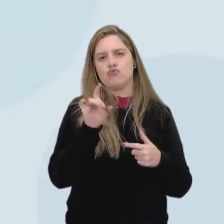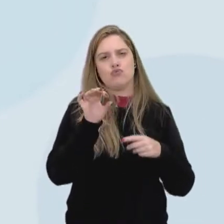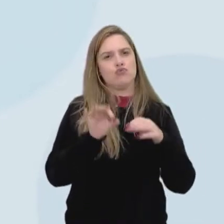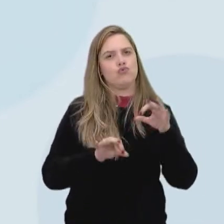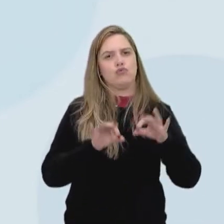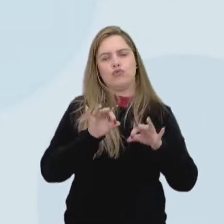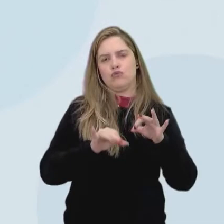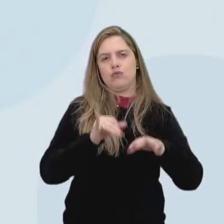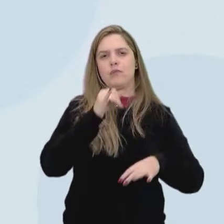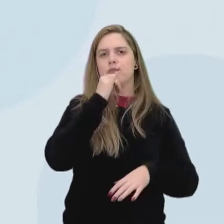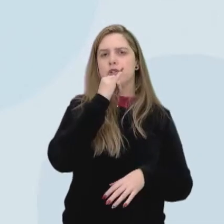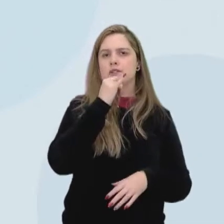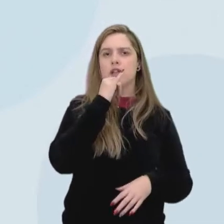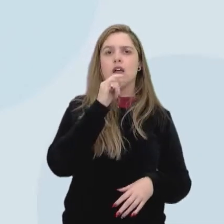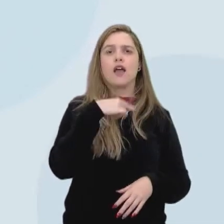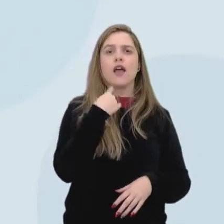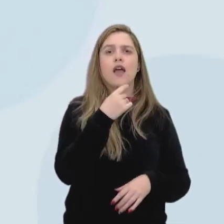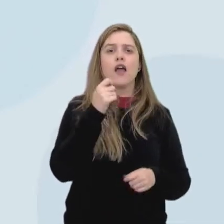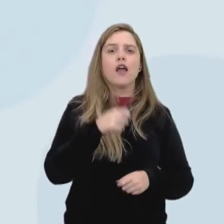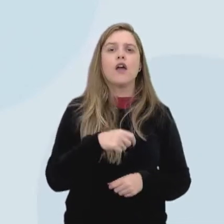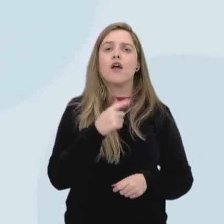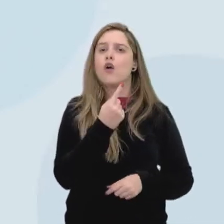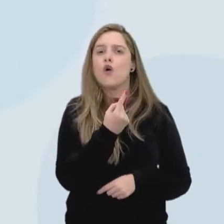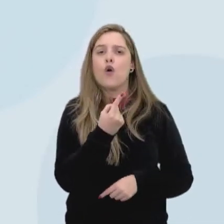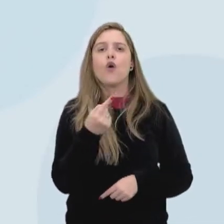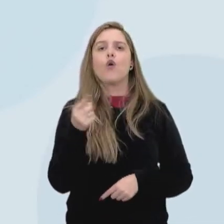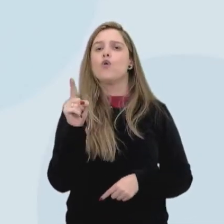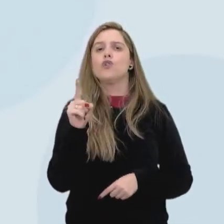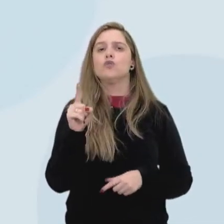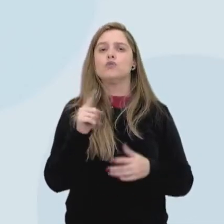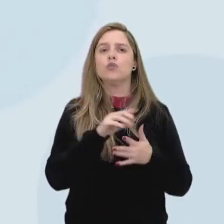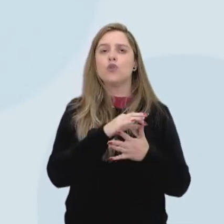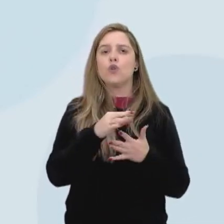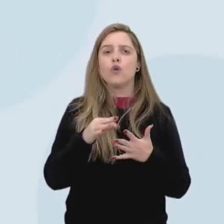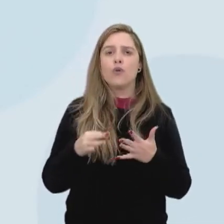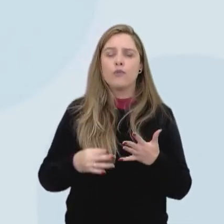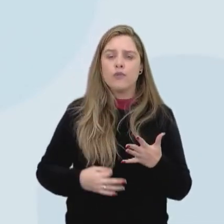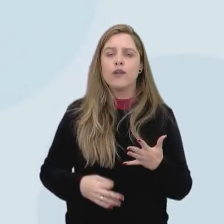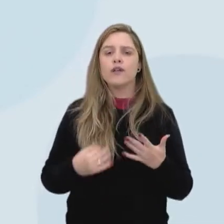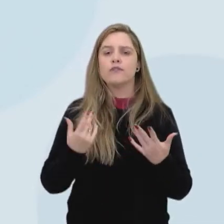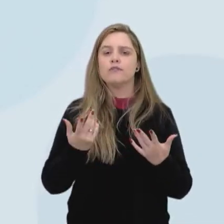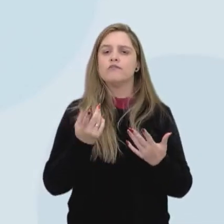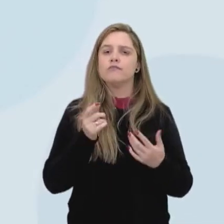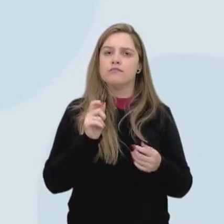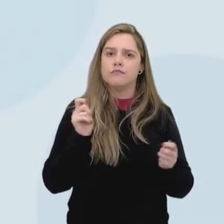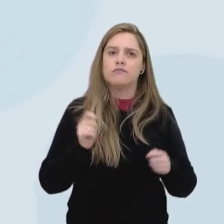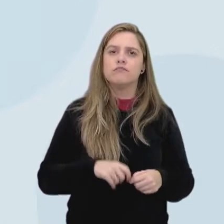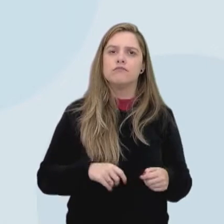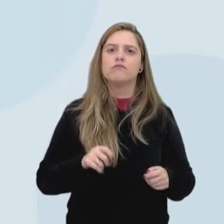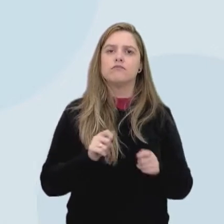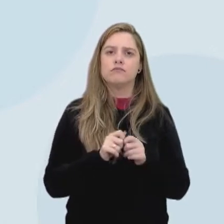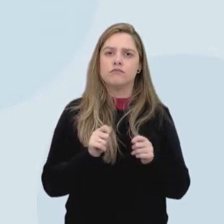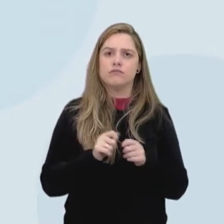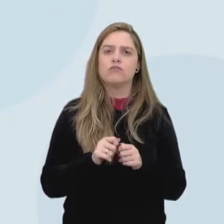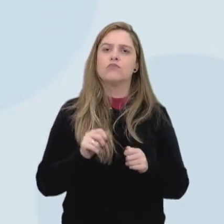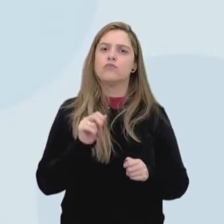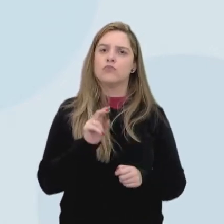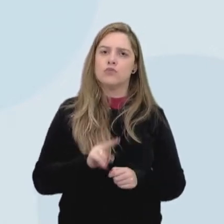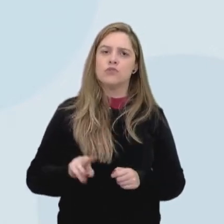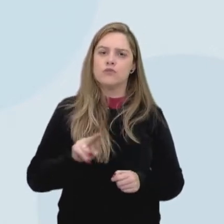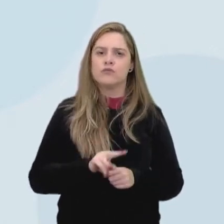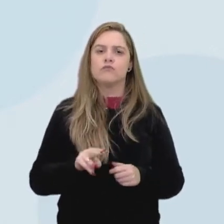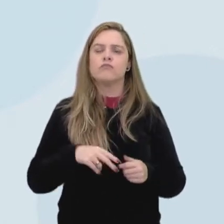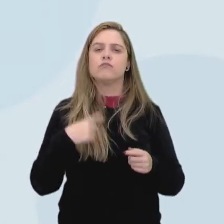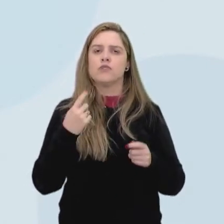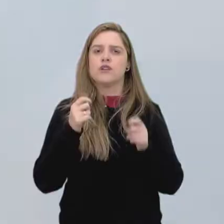por exemplo, a gente agredir o nosso oponente, né? Agredir aí a pessoa que está debatendo com a gente, agredir